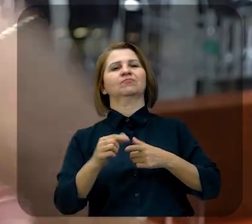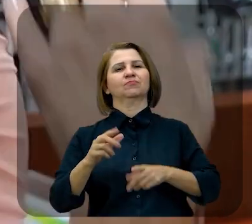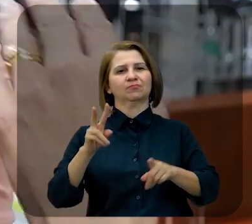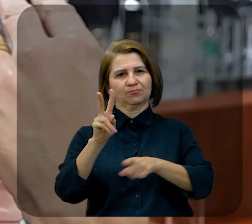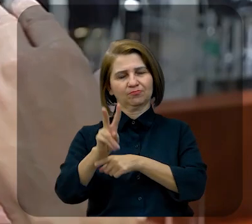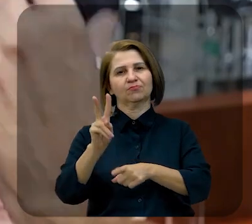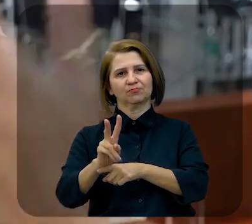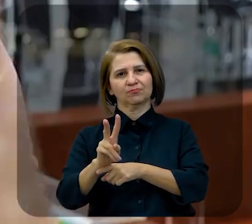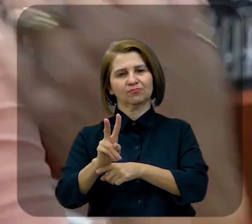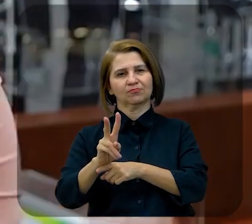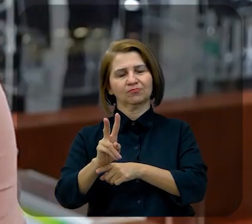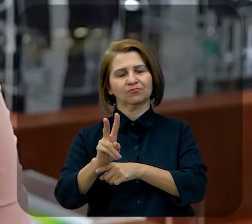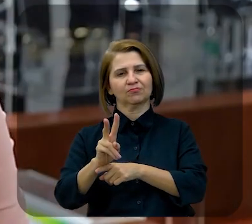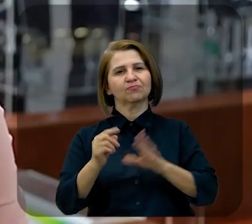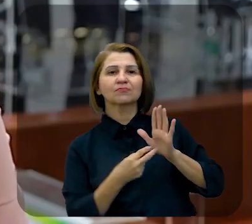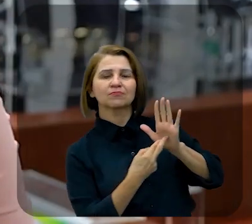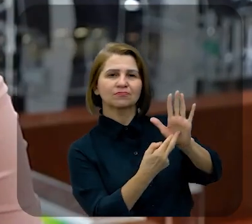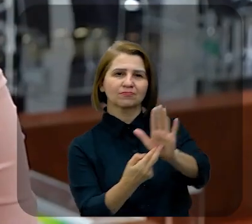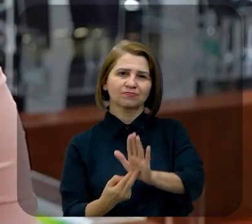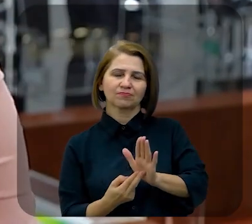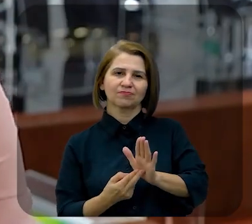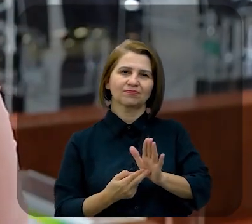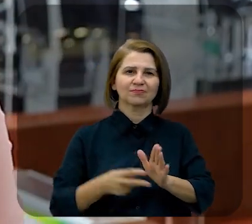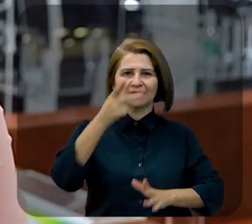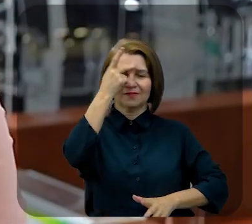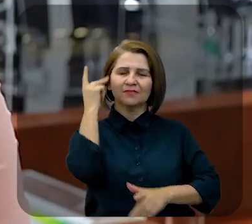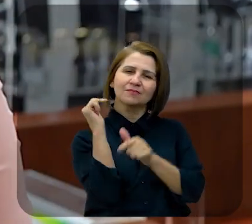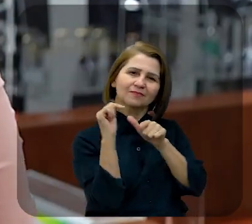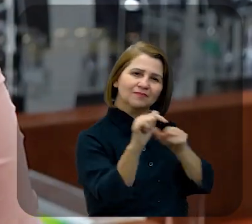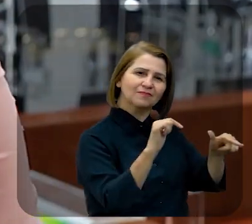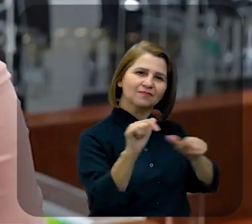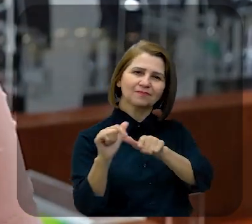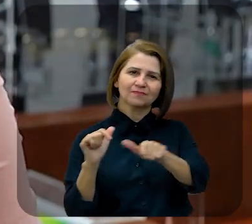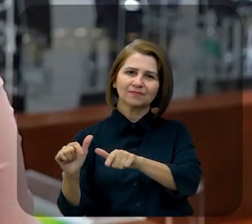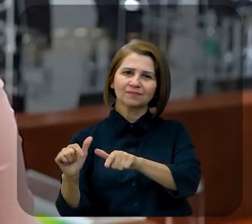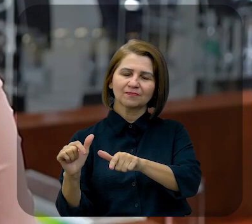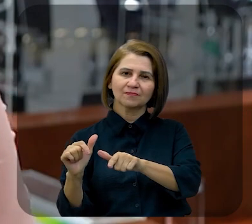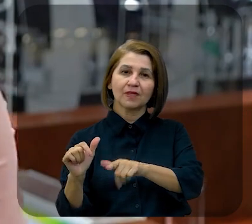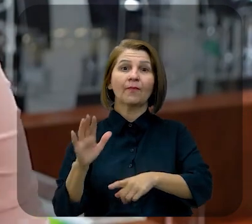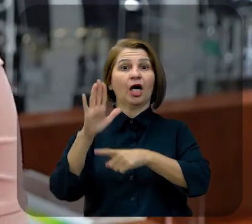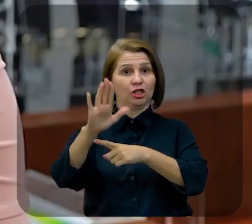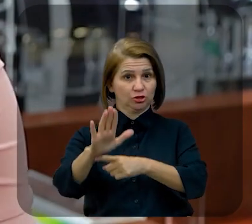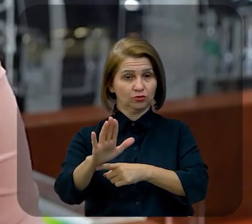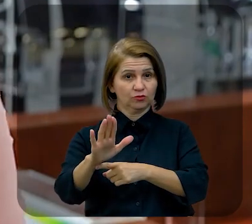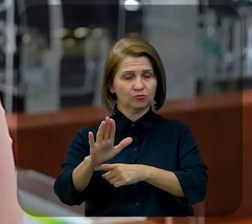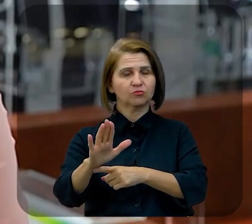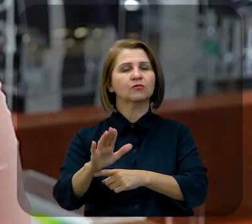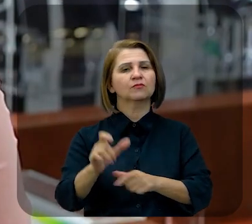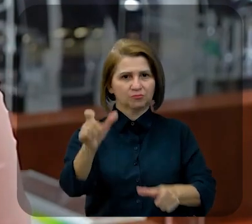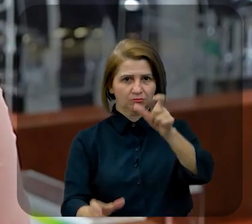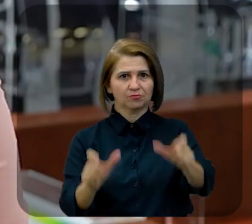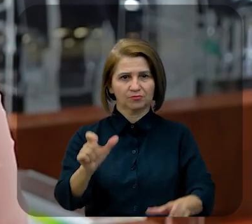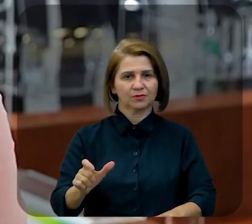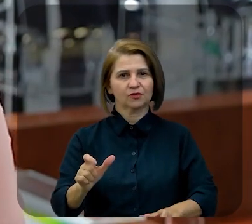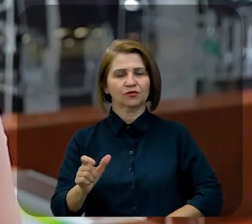prêmio, representando todos os meus servidores que estão trabalhando assim, em prol dessa profissão, dos trabalhadores, né, que a gente quer que